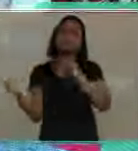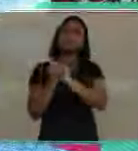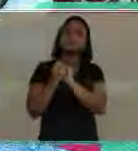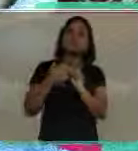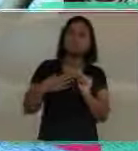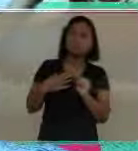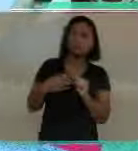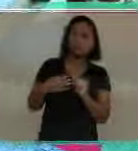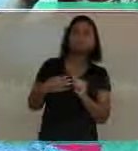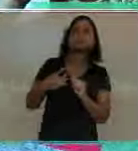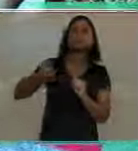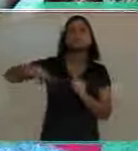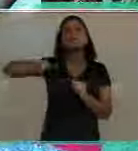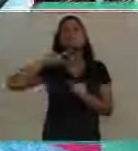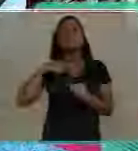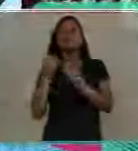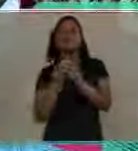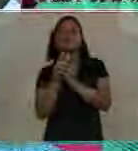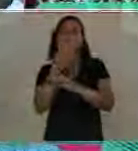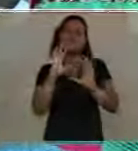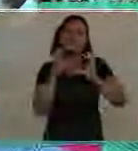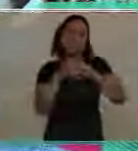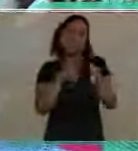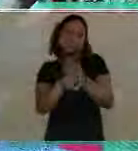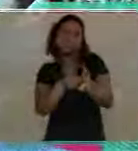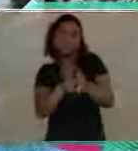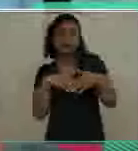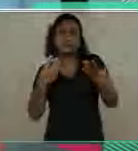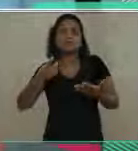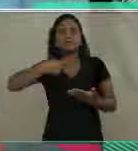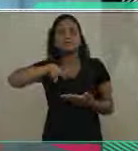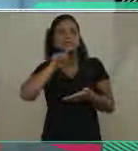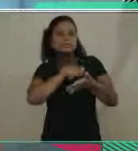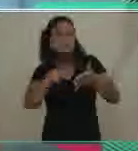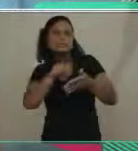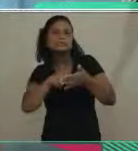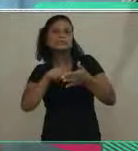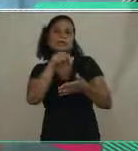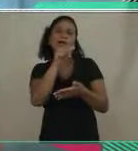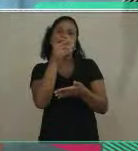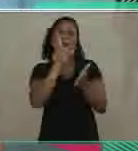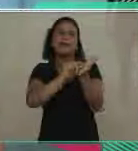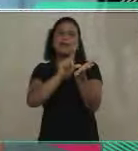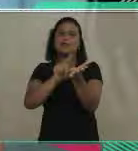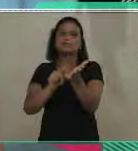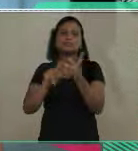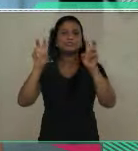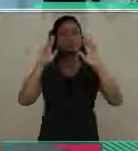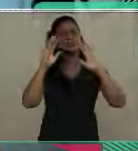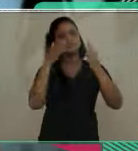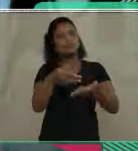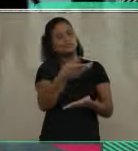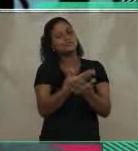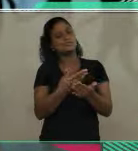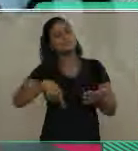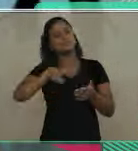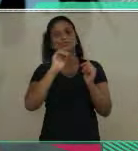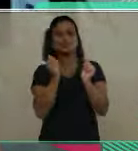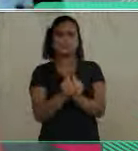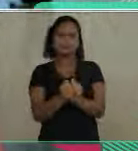professores que trabalham comigo, a gente criou um grupo de pesquisa. Então, a gente vem escrevendo artigos sobre o assunto e